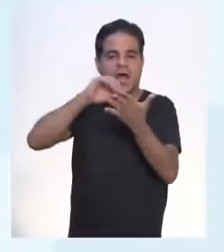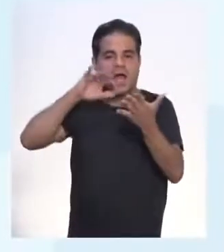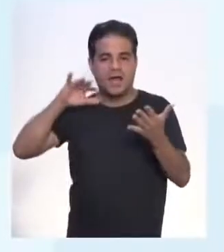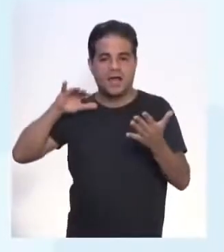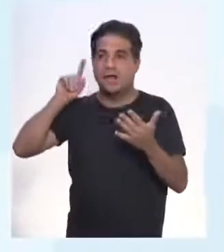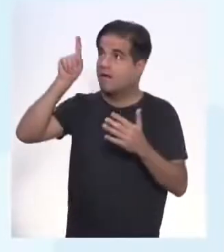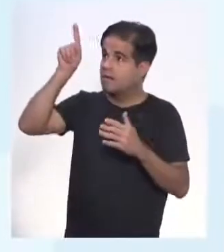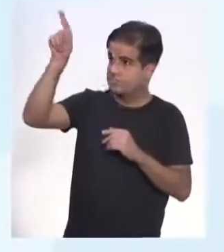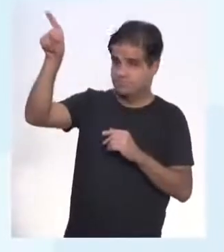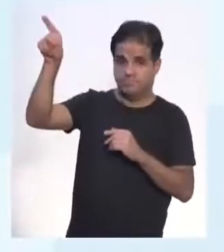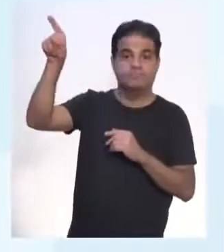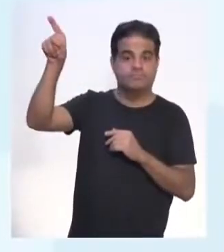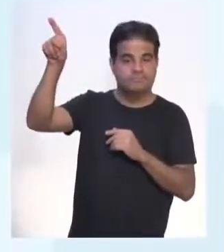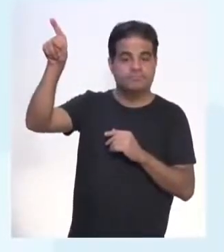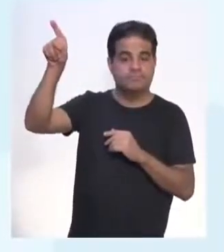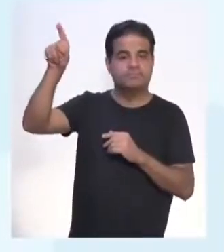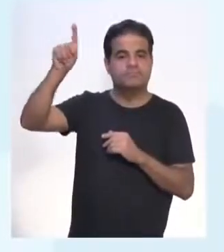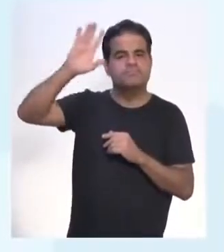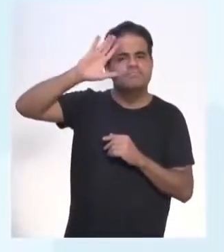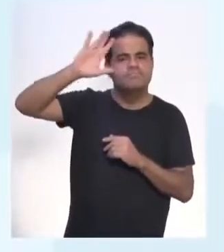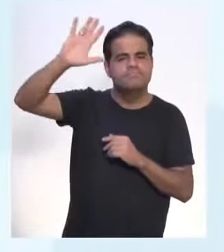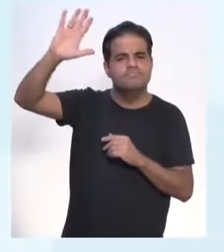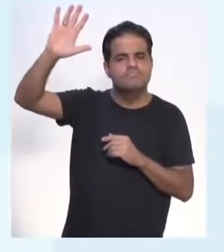seria assim. Pensar